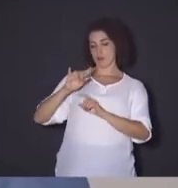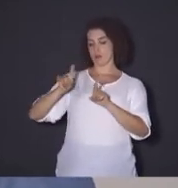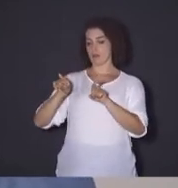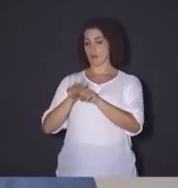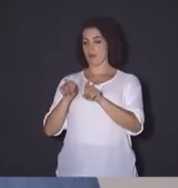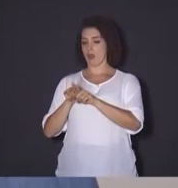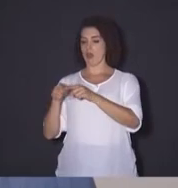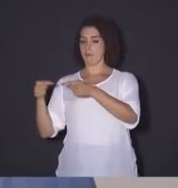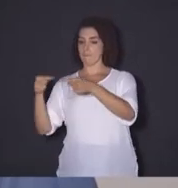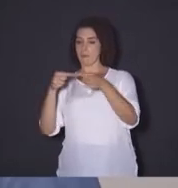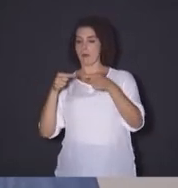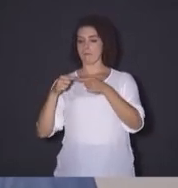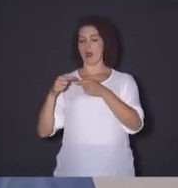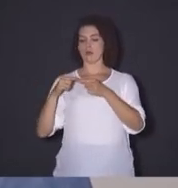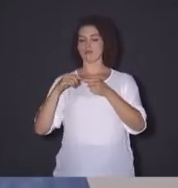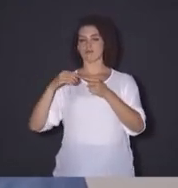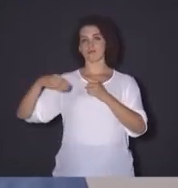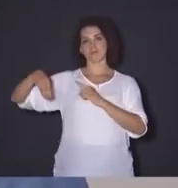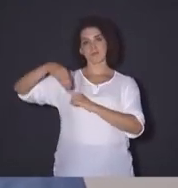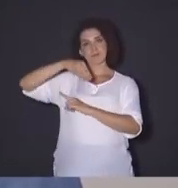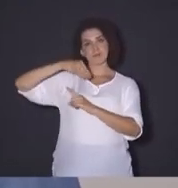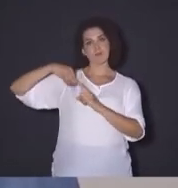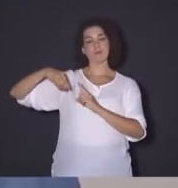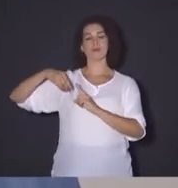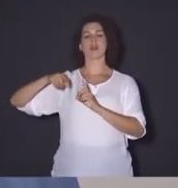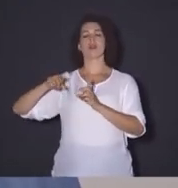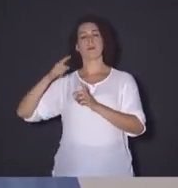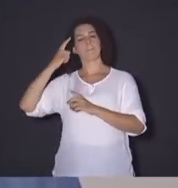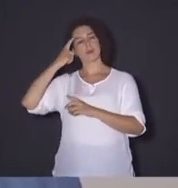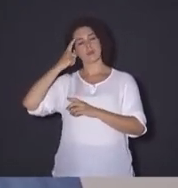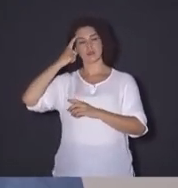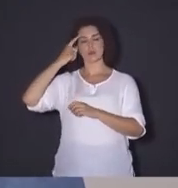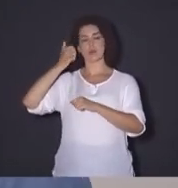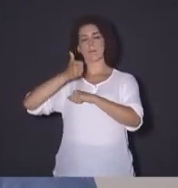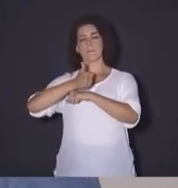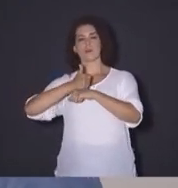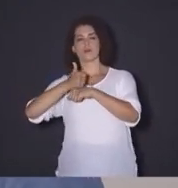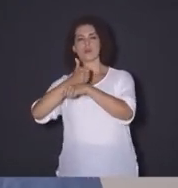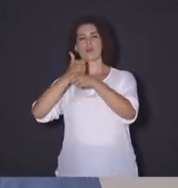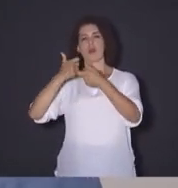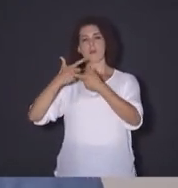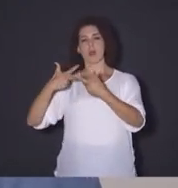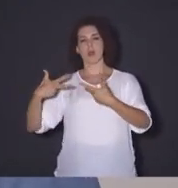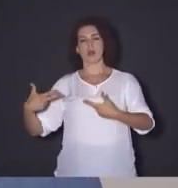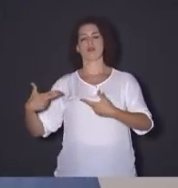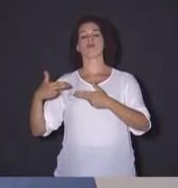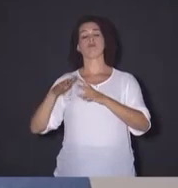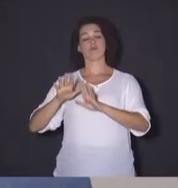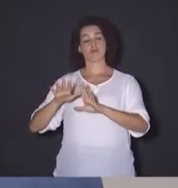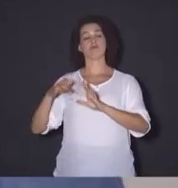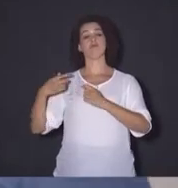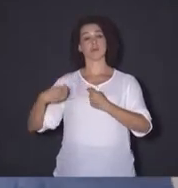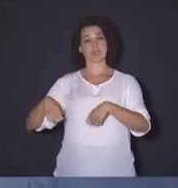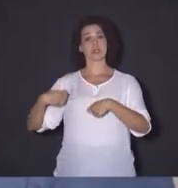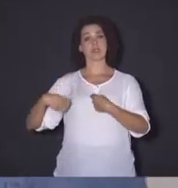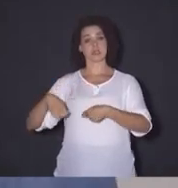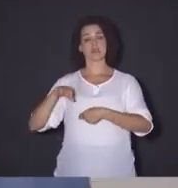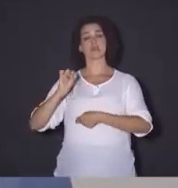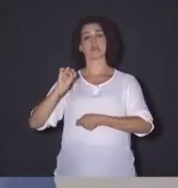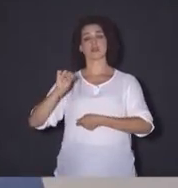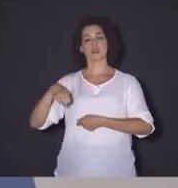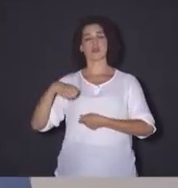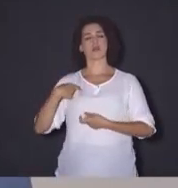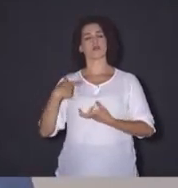articulando é essa relação entre profissionalização atuação profissional então isso é possível é necessário vejo por exemplo